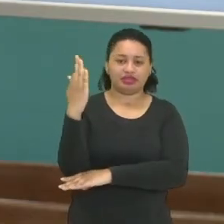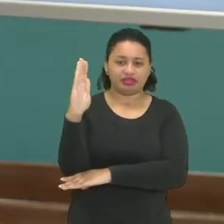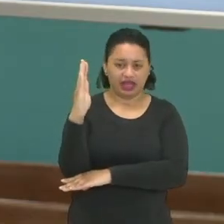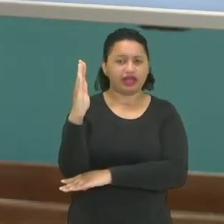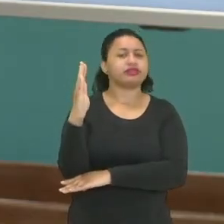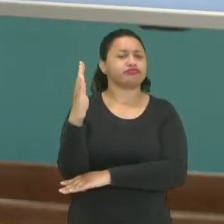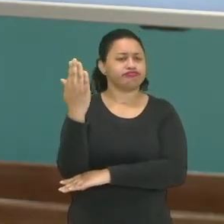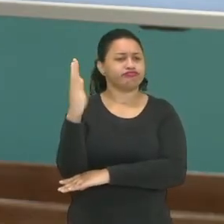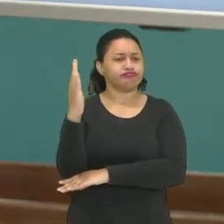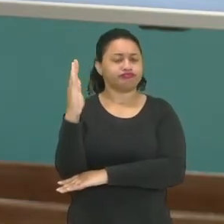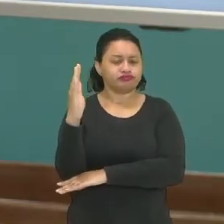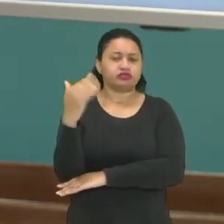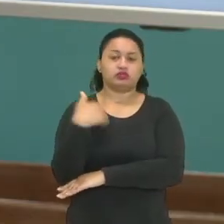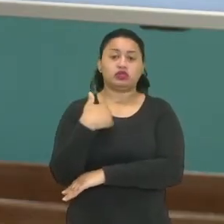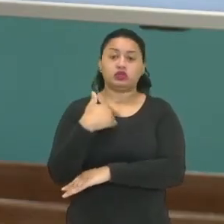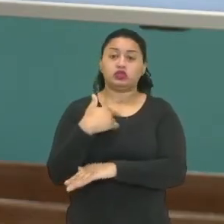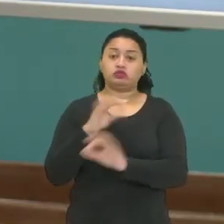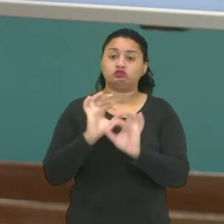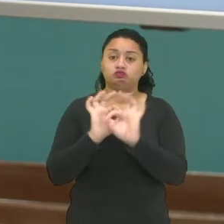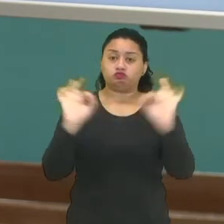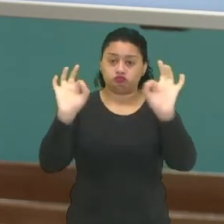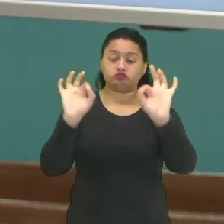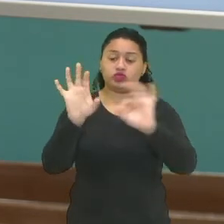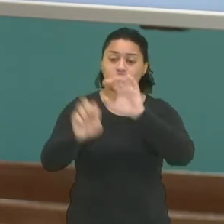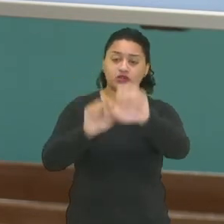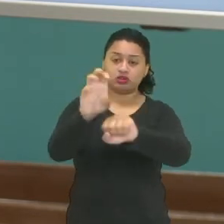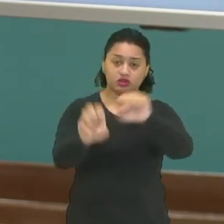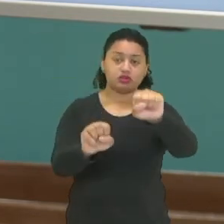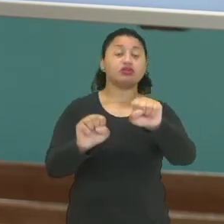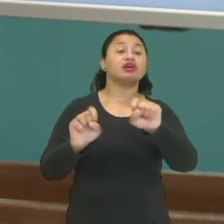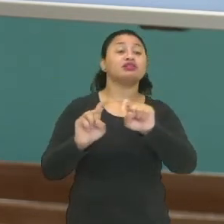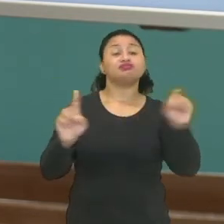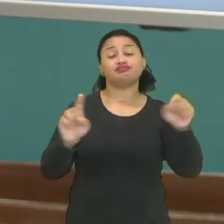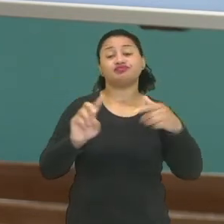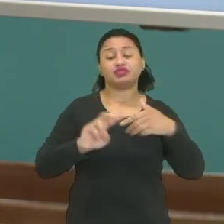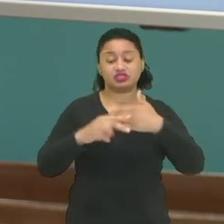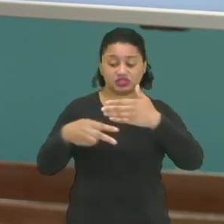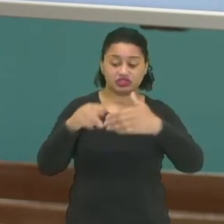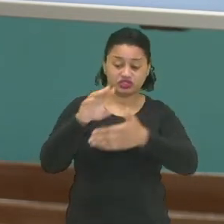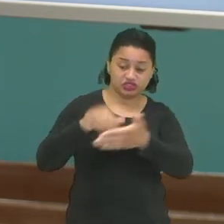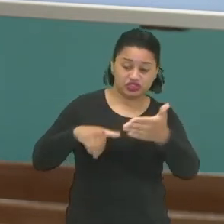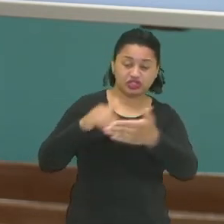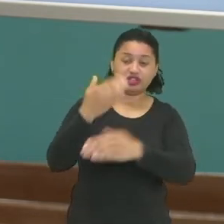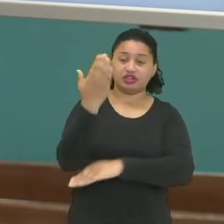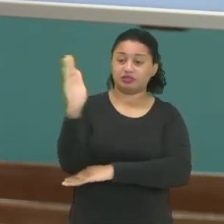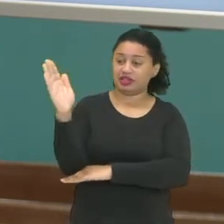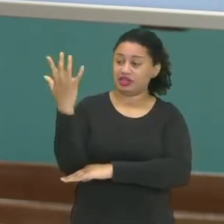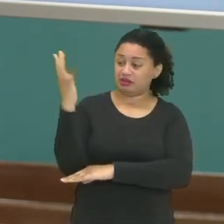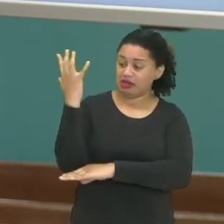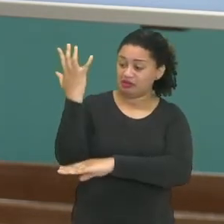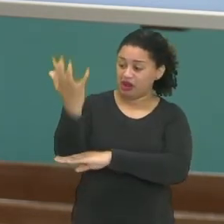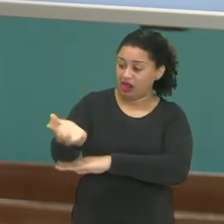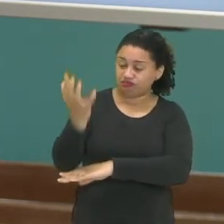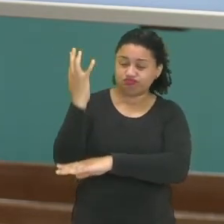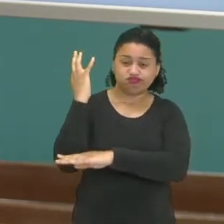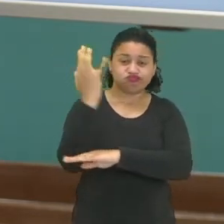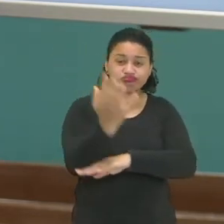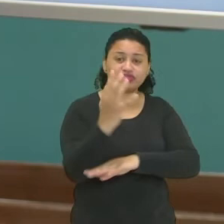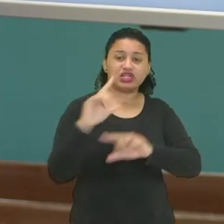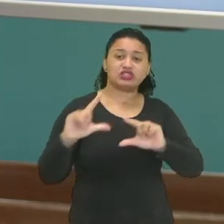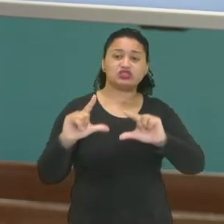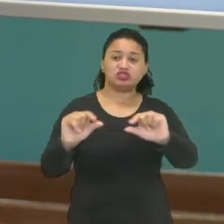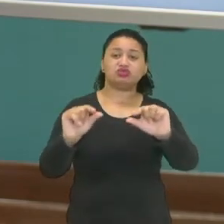lei, né, a madeira nobre, é explorada e, consequentemente, ao tirar essa madeira, se devasta o resto e, consequentemente, diminui